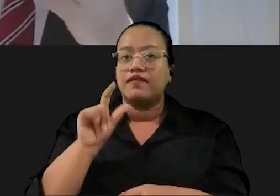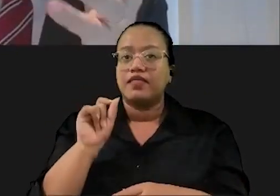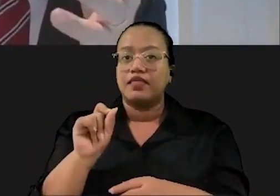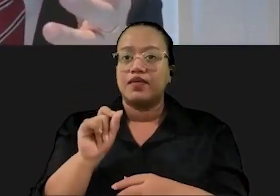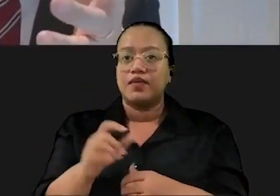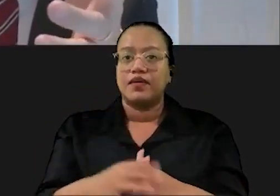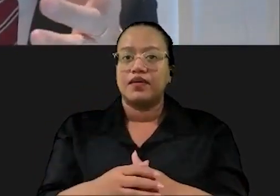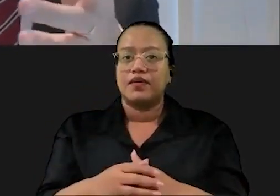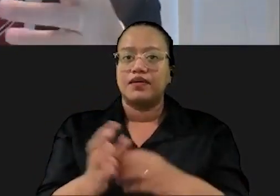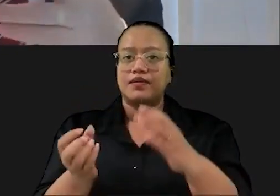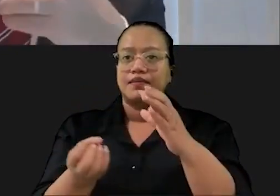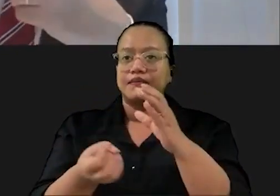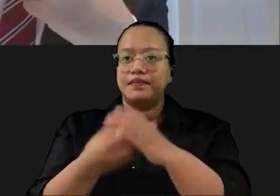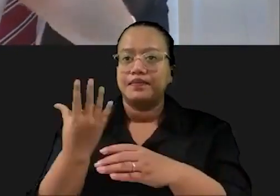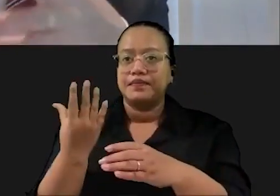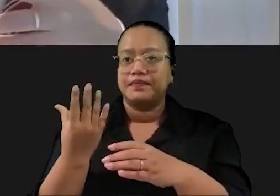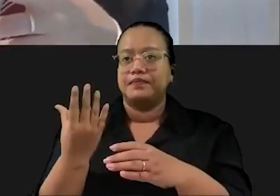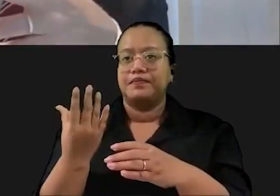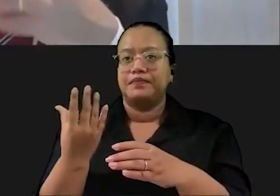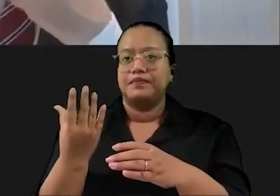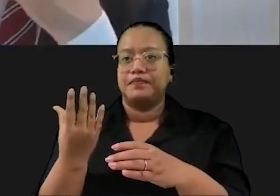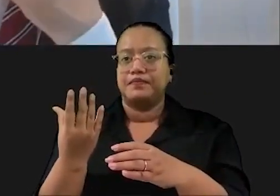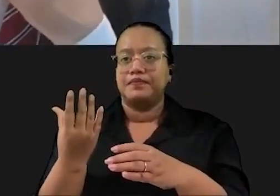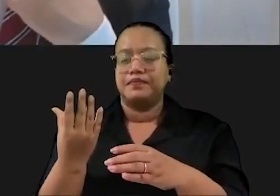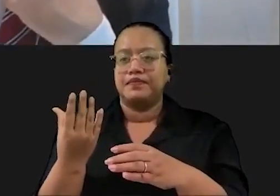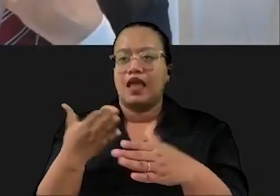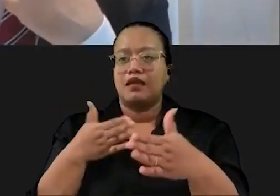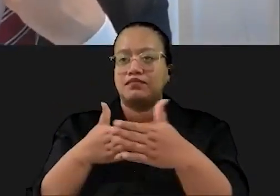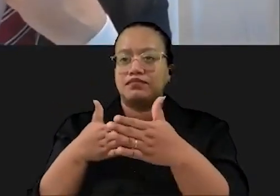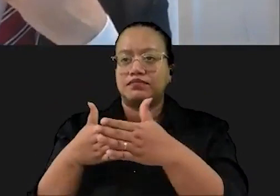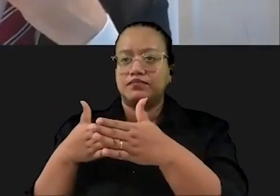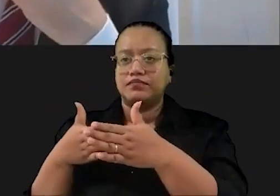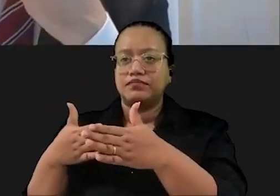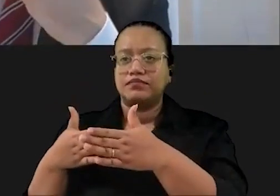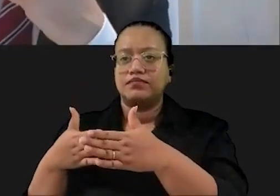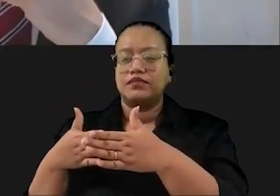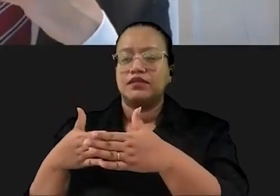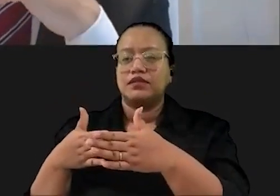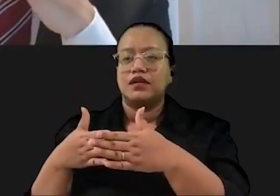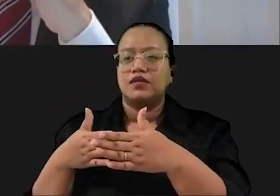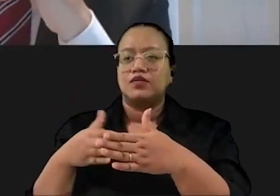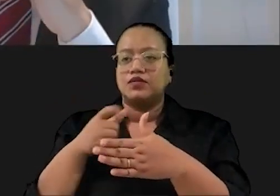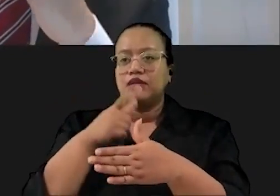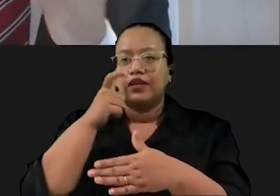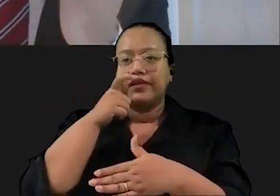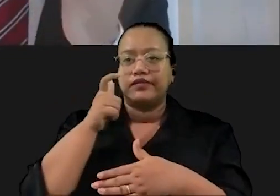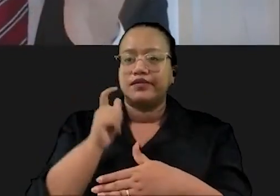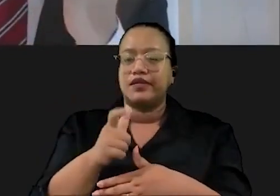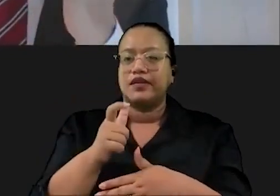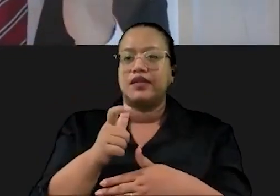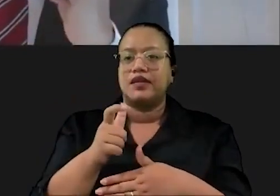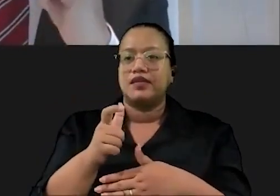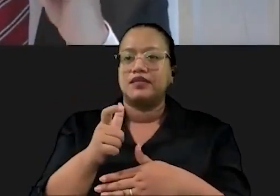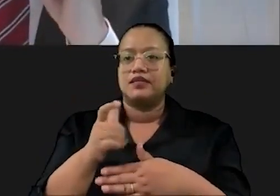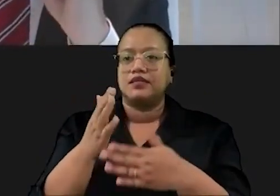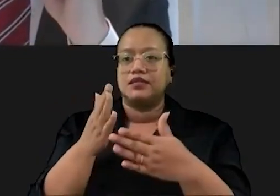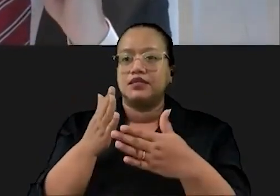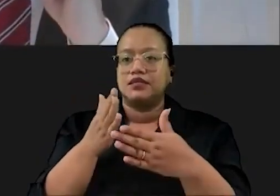né, intransponíveis a todo aquele interessado que desejasse acessar o Poder Judiciário, e, ao mesmo